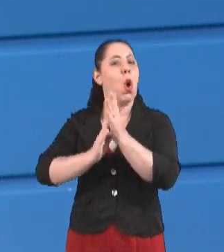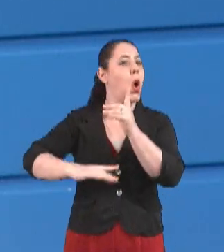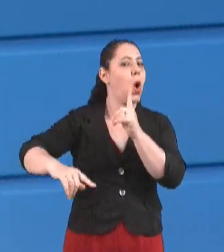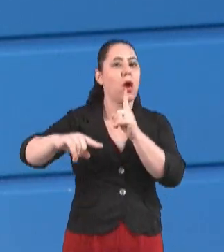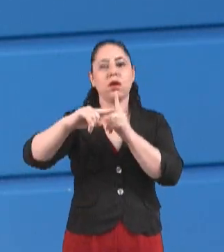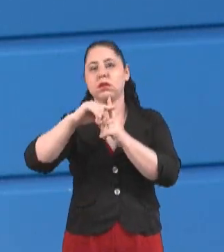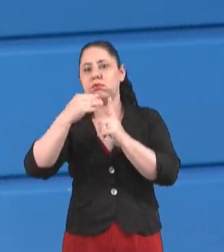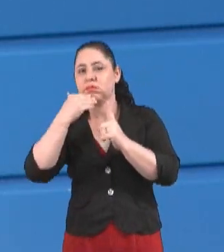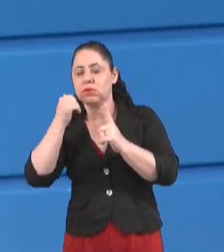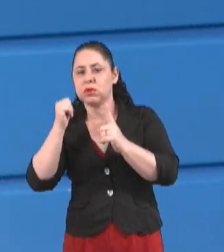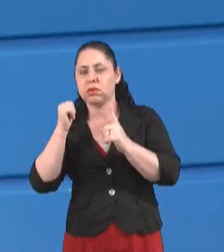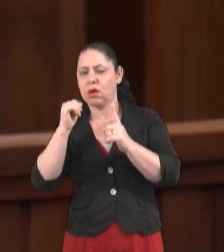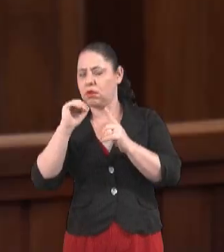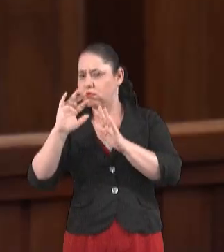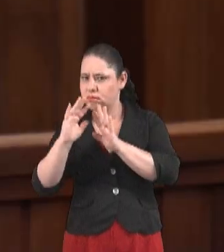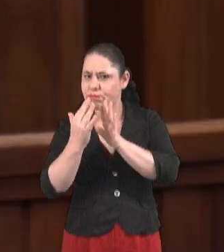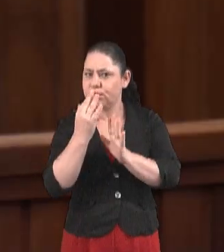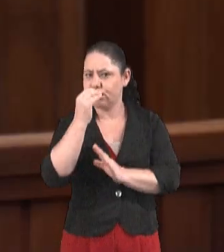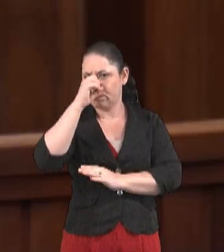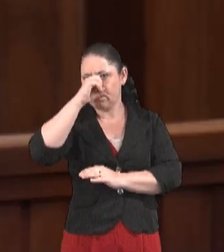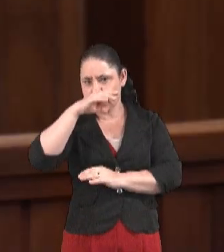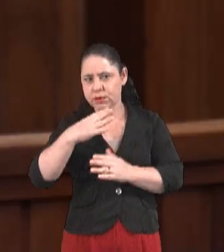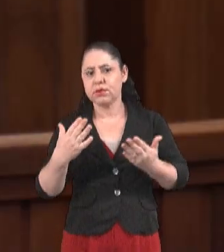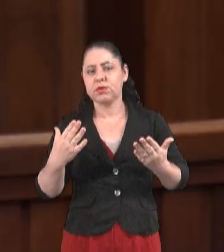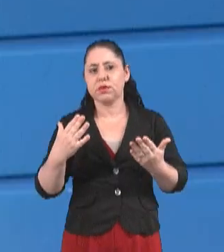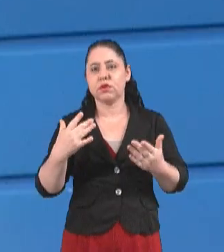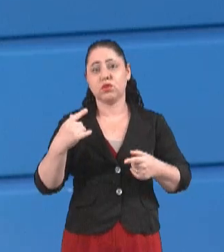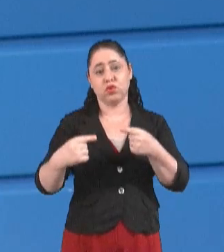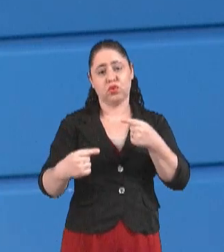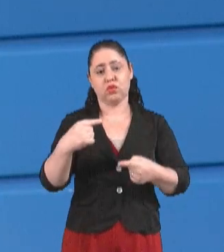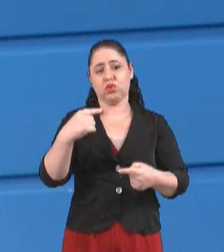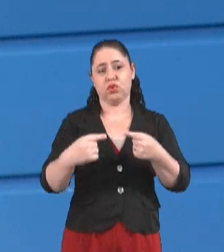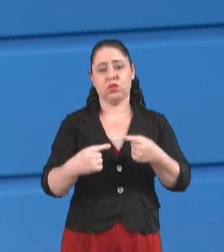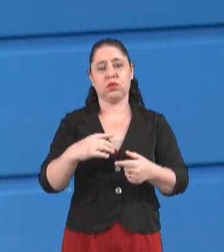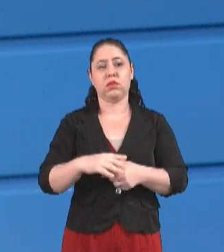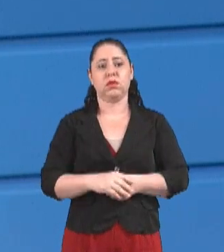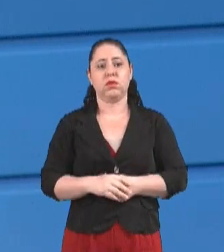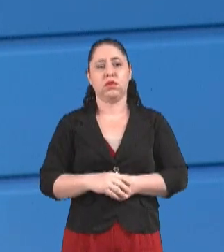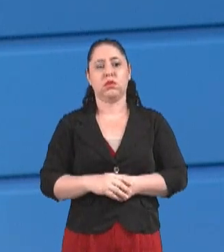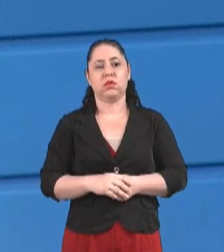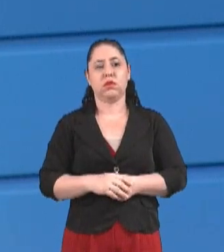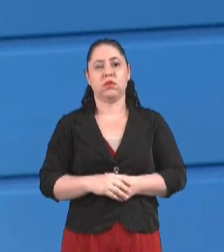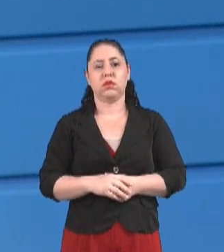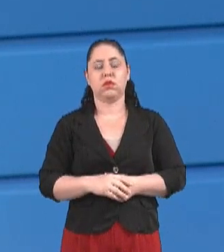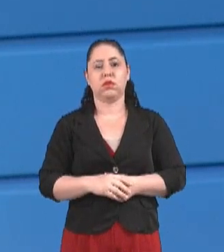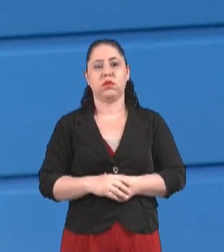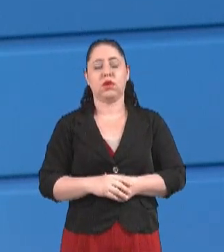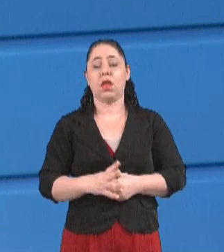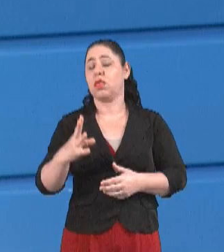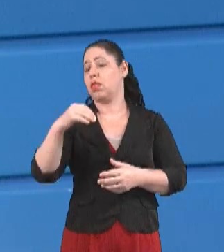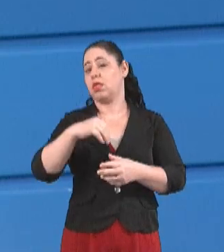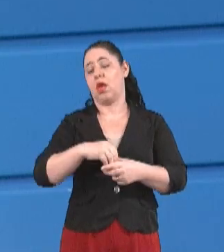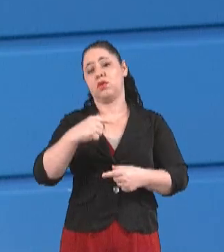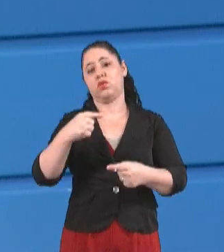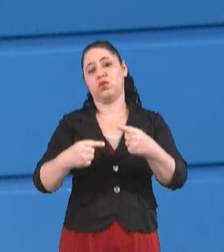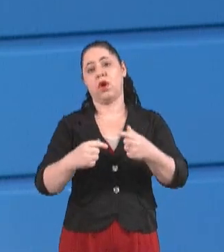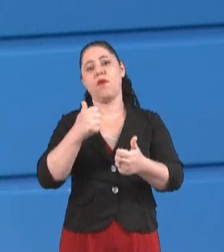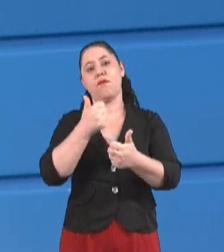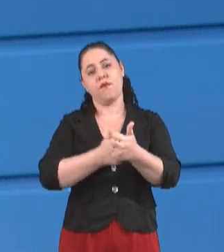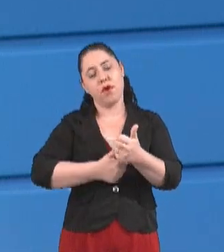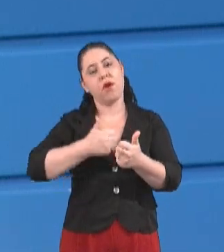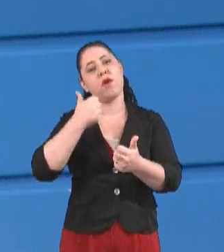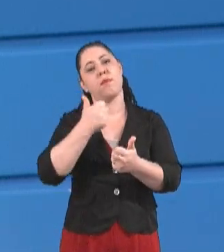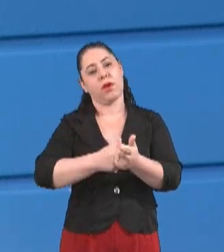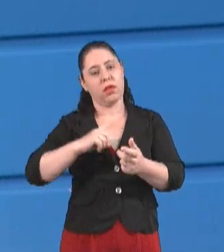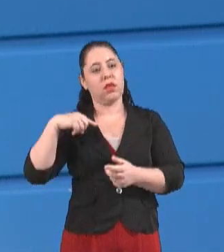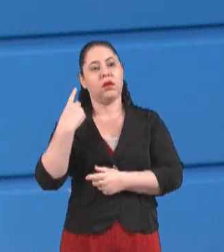fosse a solução do enfrentamento à violência. Então, nós temos um debate muito sério a se fazer. E dentro desse debate, eu volto a insistir,